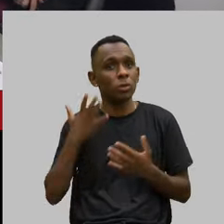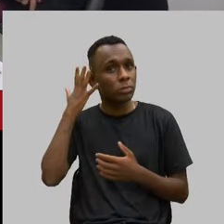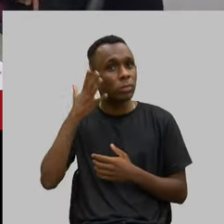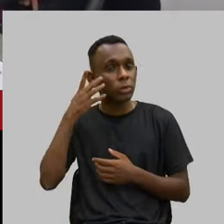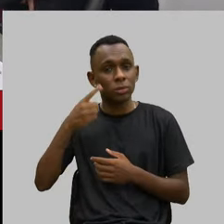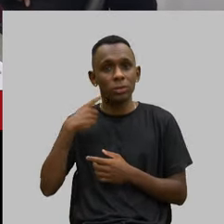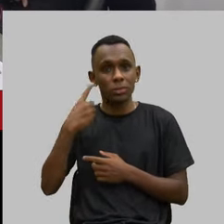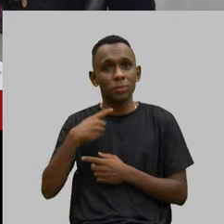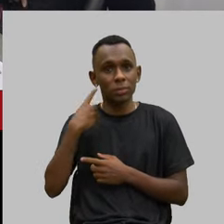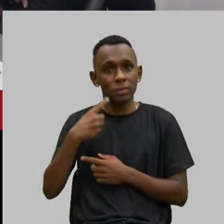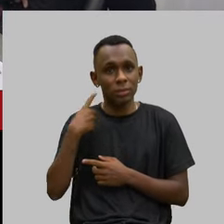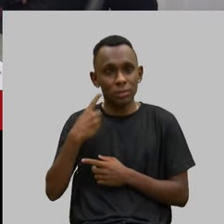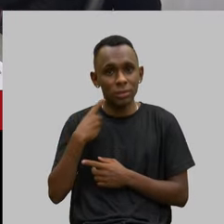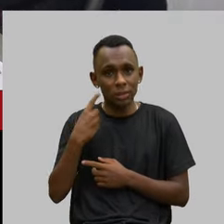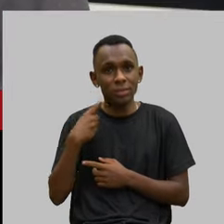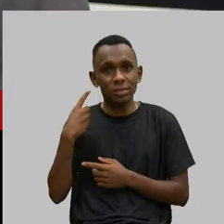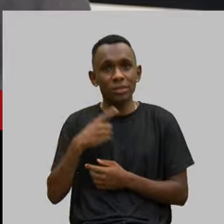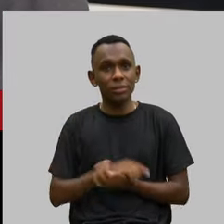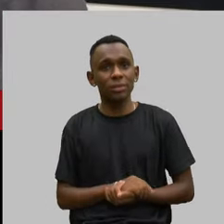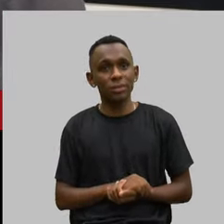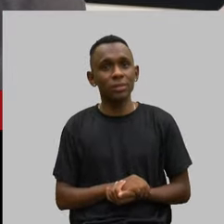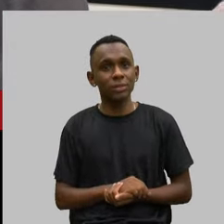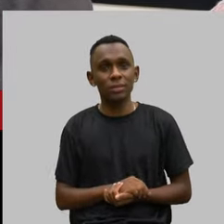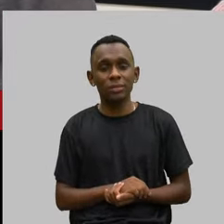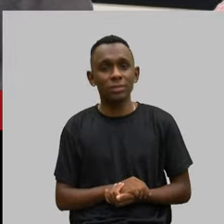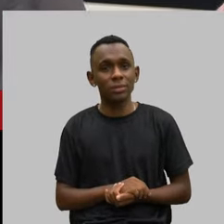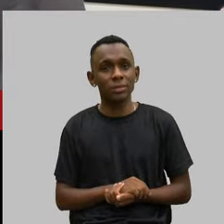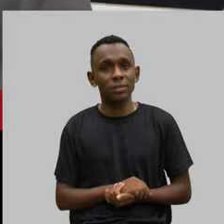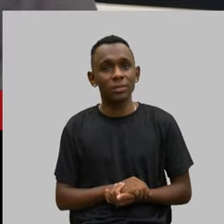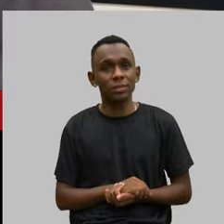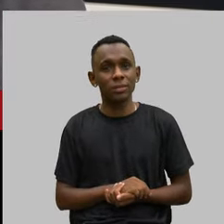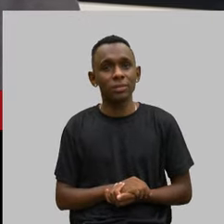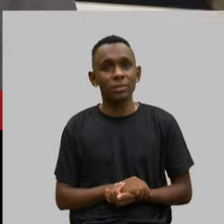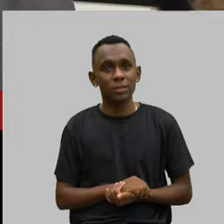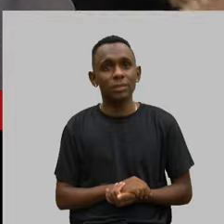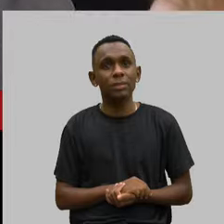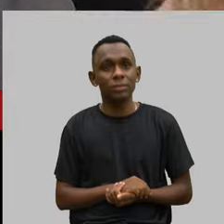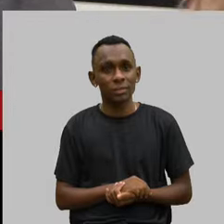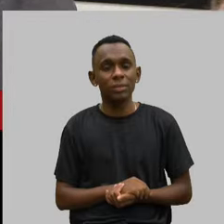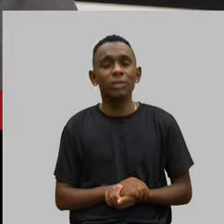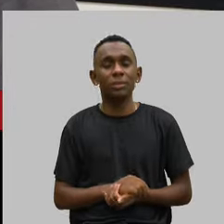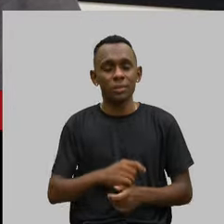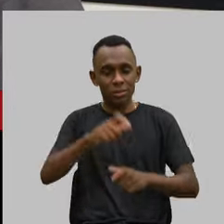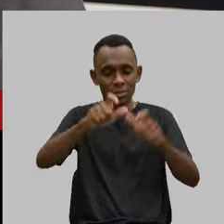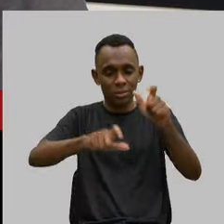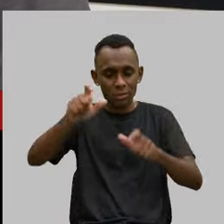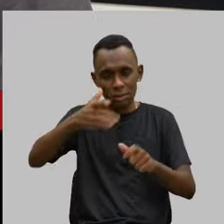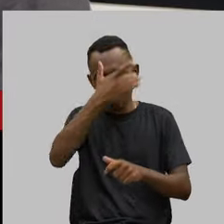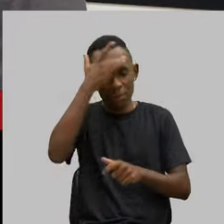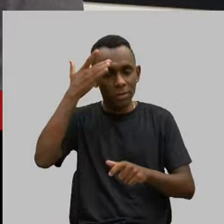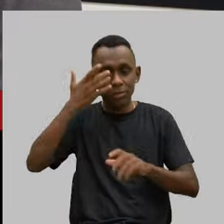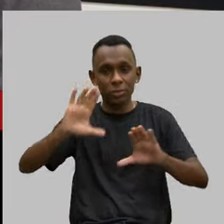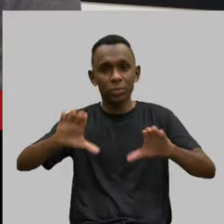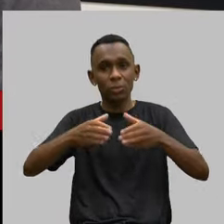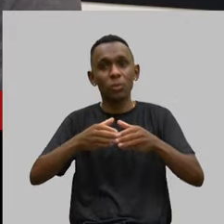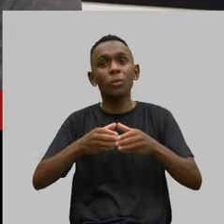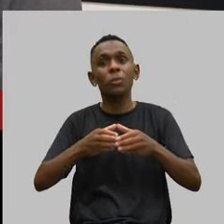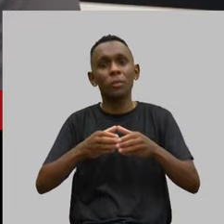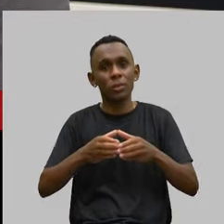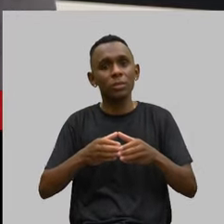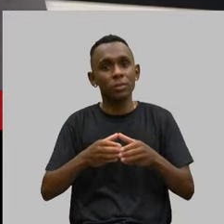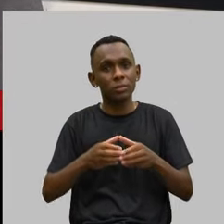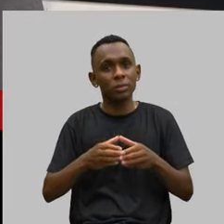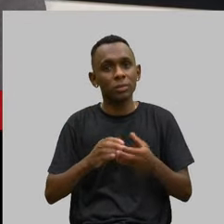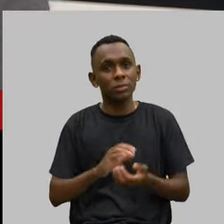deputados e as deputadas principalmente eh os membros das comissões Presidente